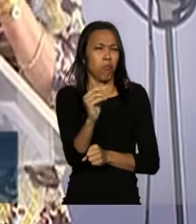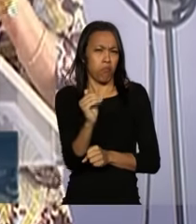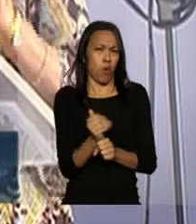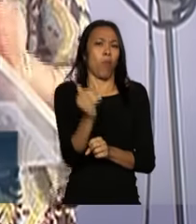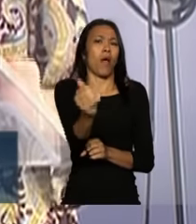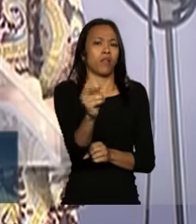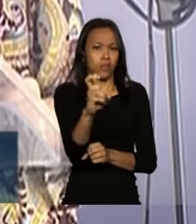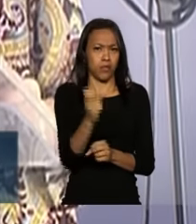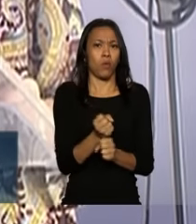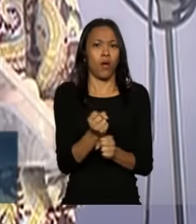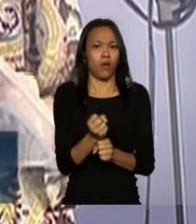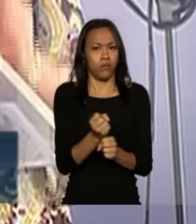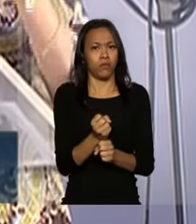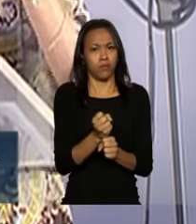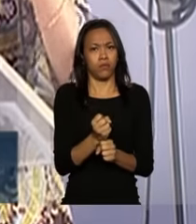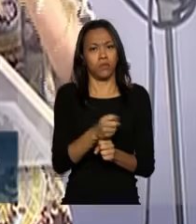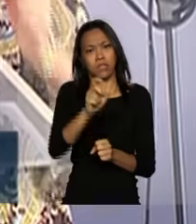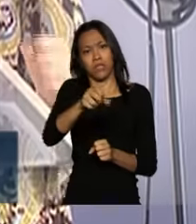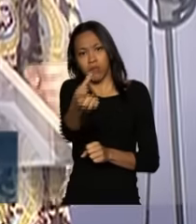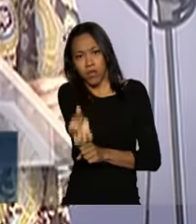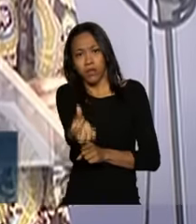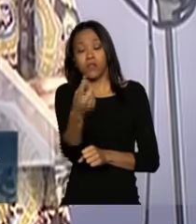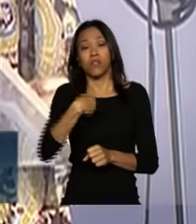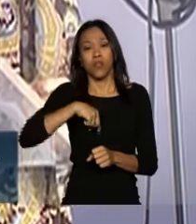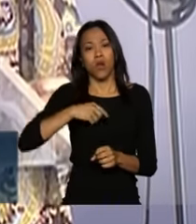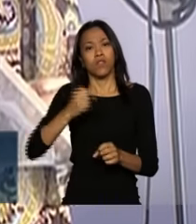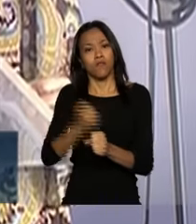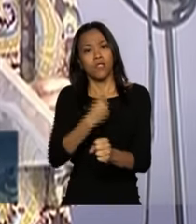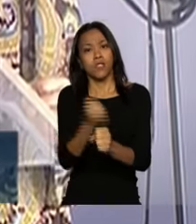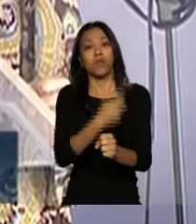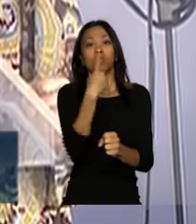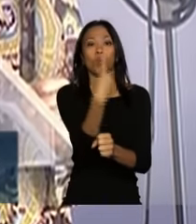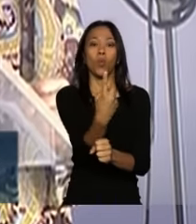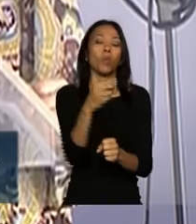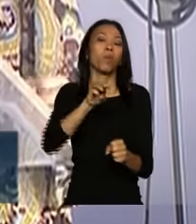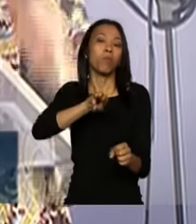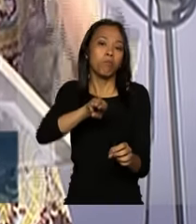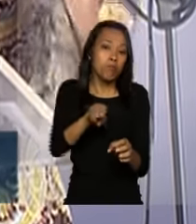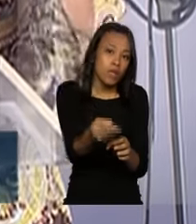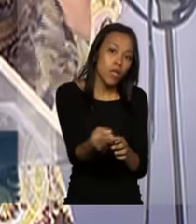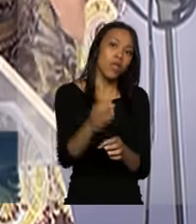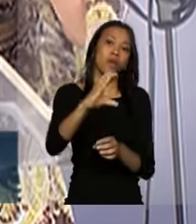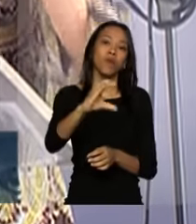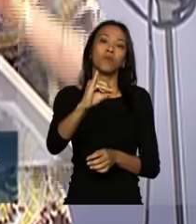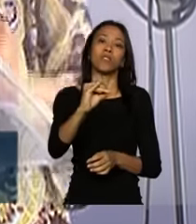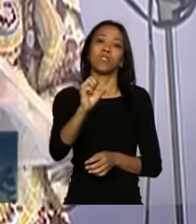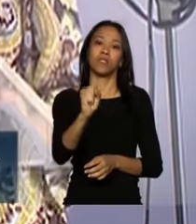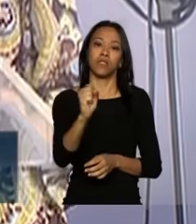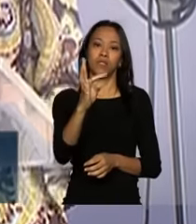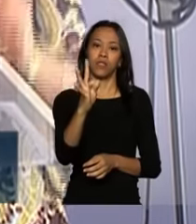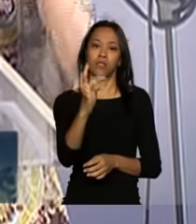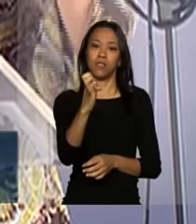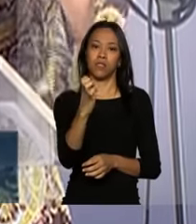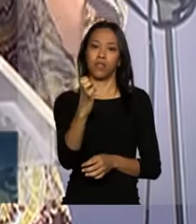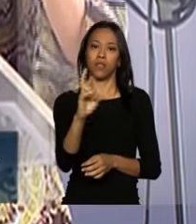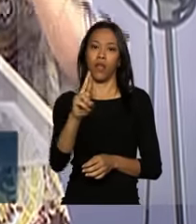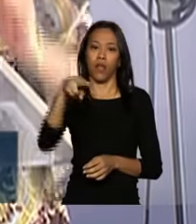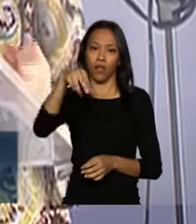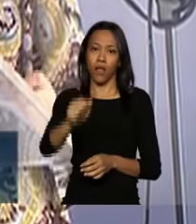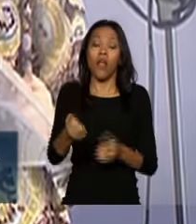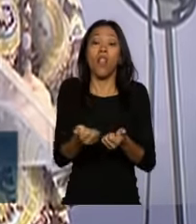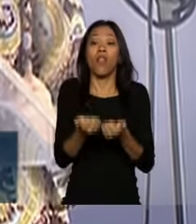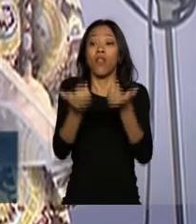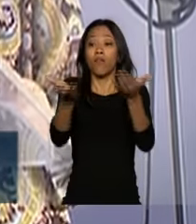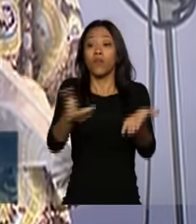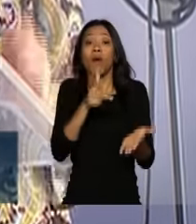mais, 5 anos e meio, nós fizemos juntos 1 milhão de cisternas, levando água para a